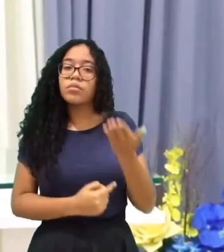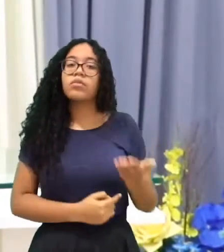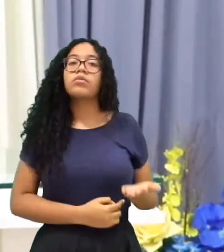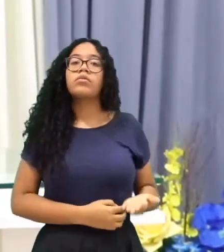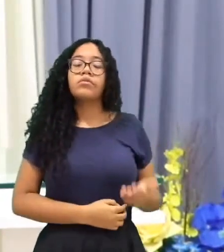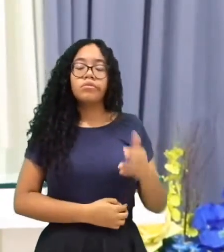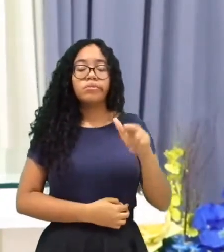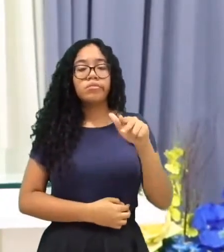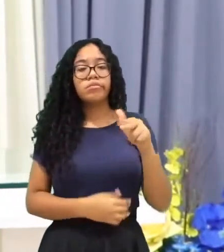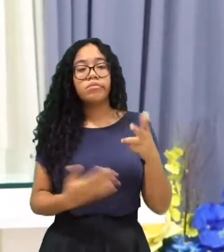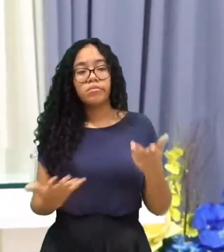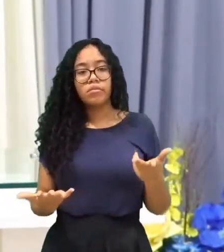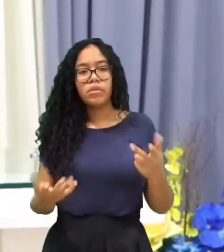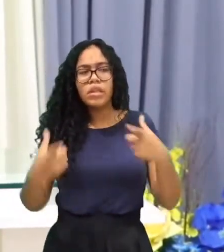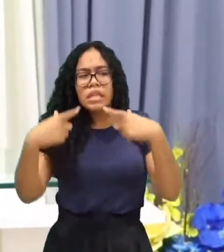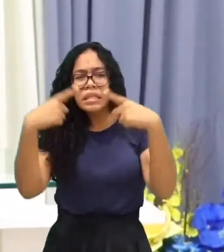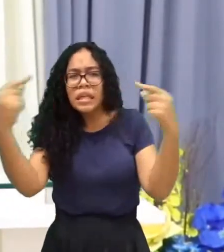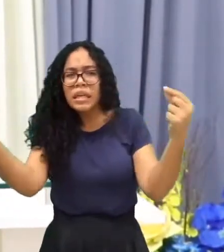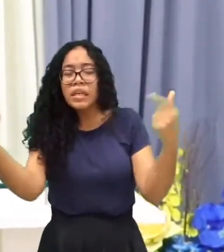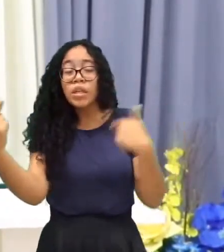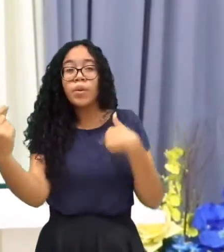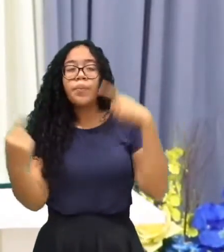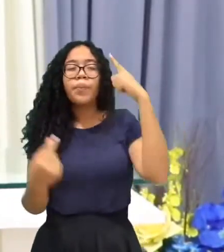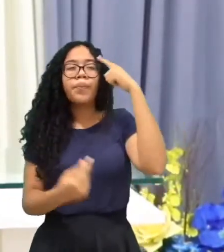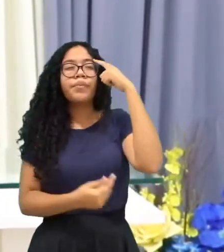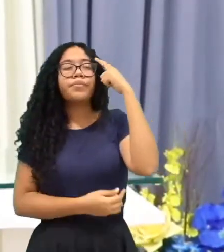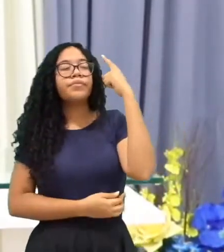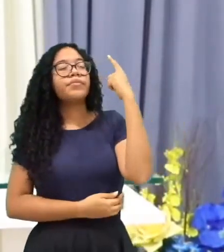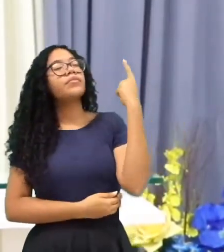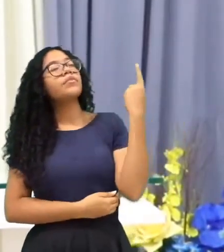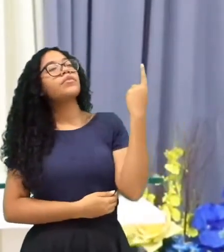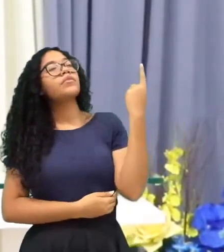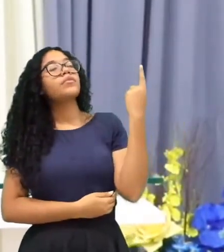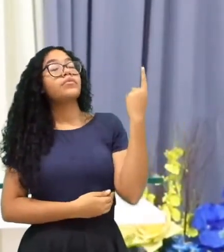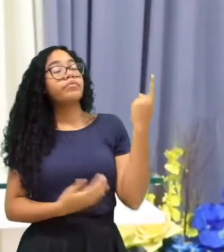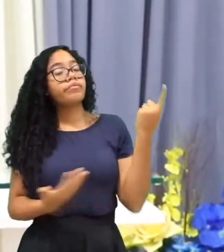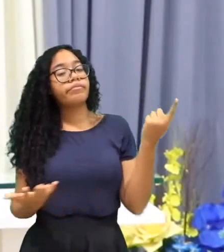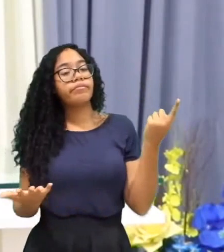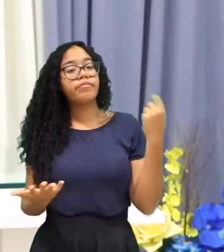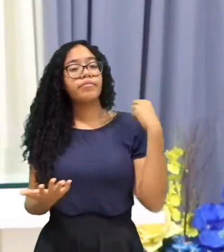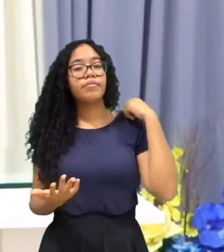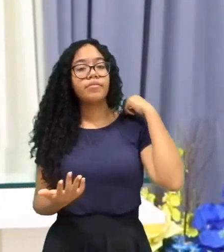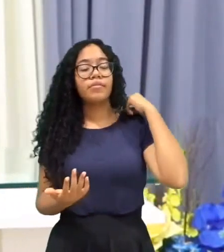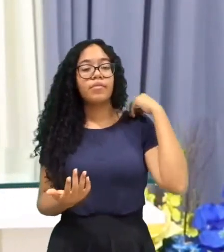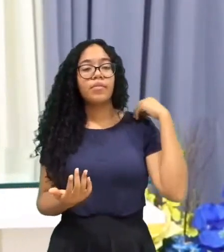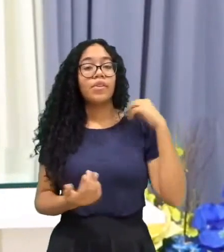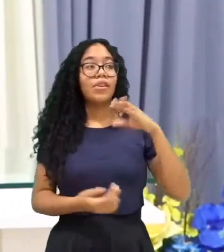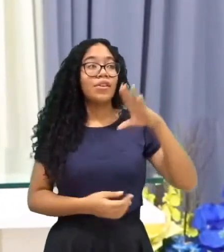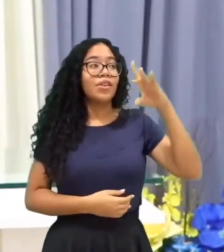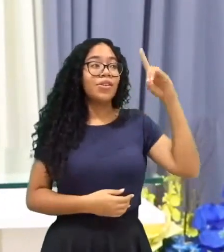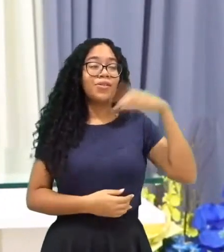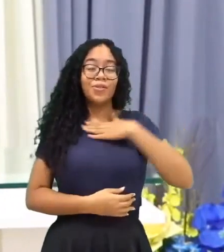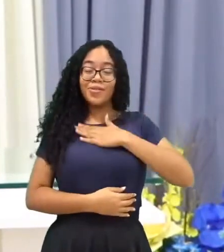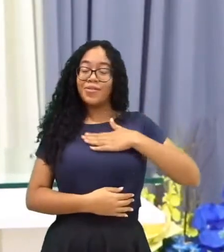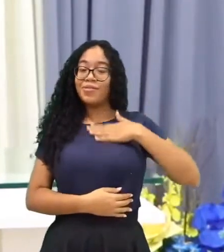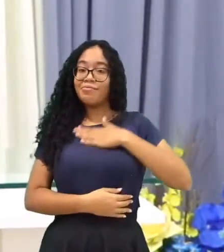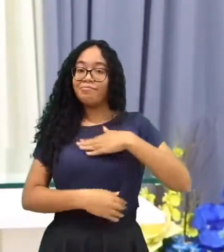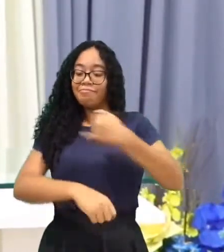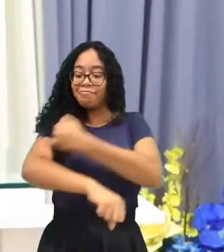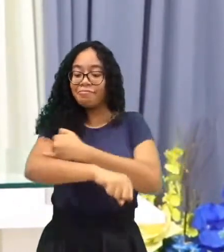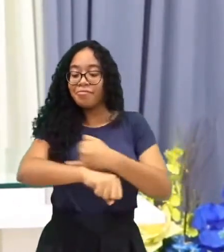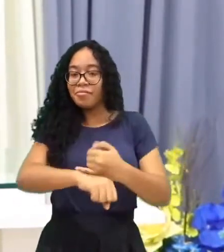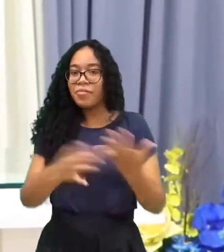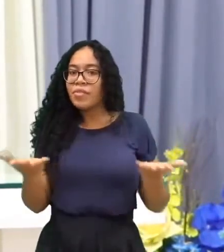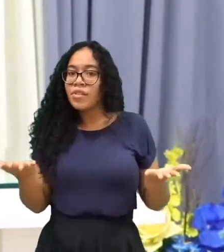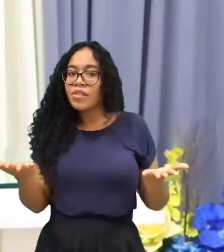Nesta saída, eu penso, não é? Isso aqui é uma conjectura minha, que Deus se agradou de Jacó.